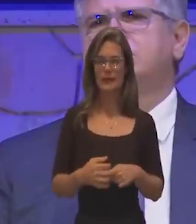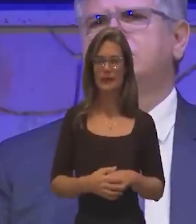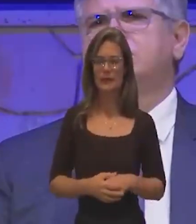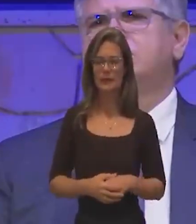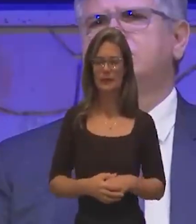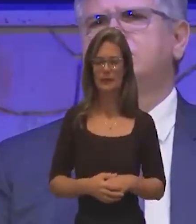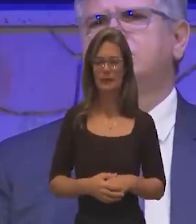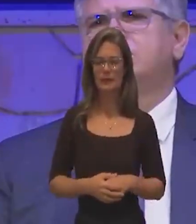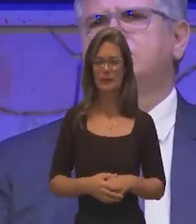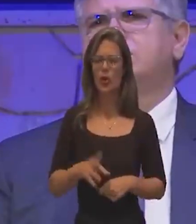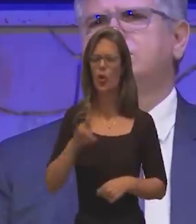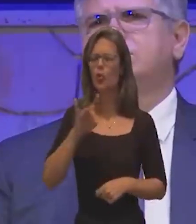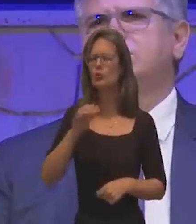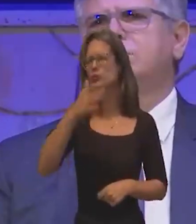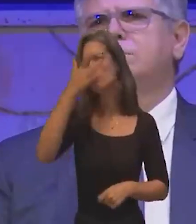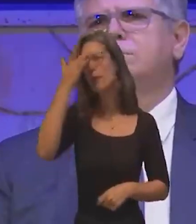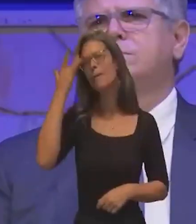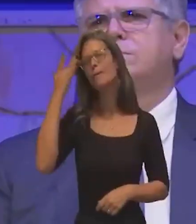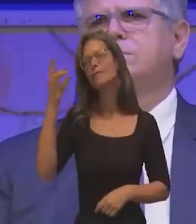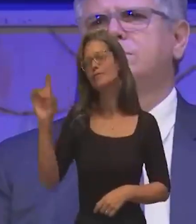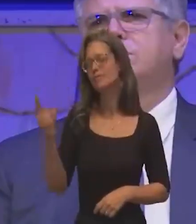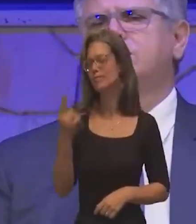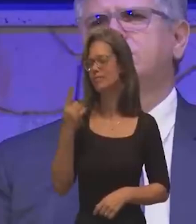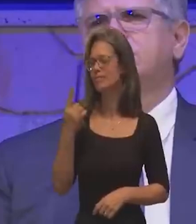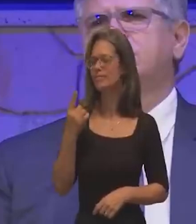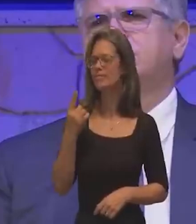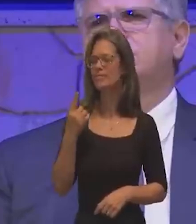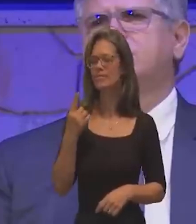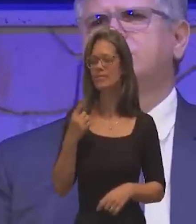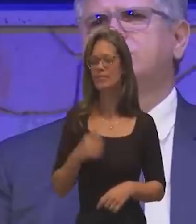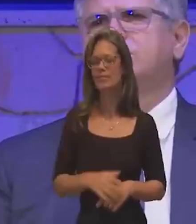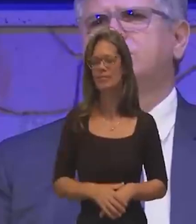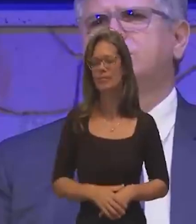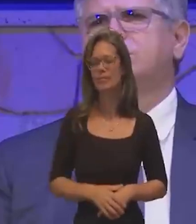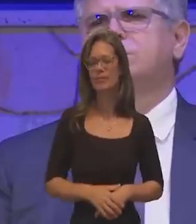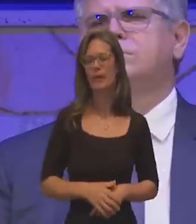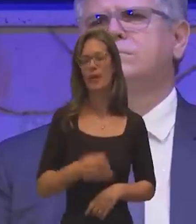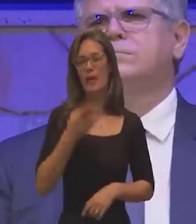Esses dias alguém me falou assim: pastor, eu sou colérico.